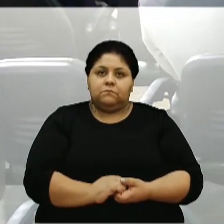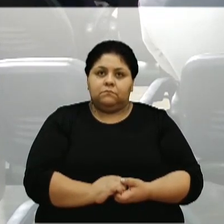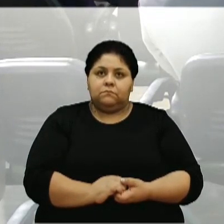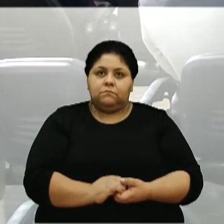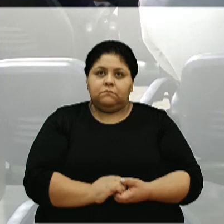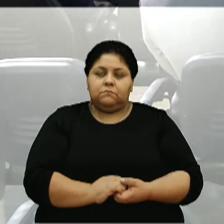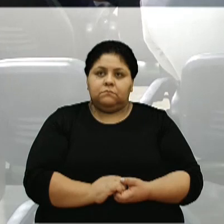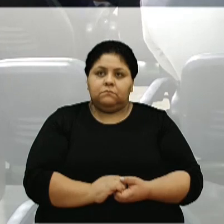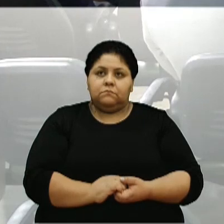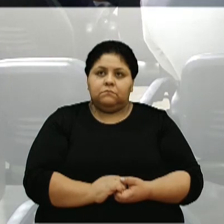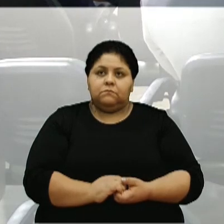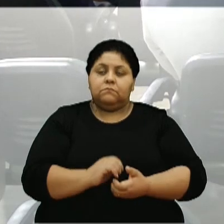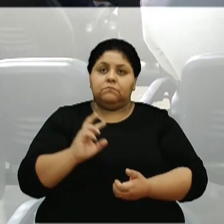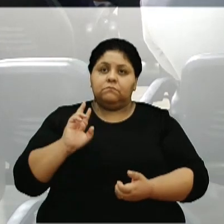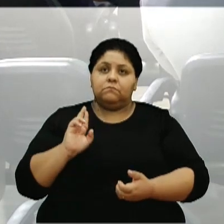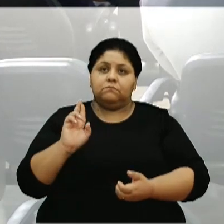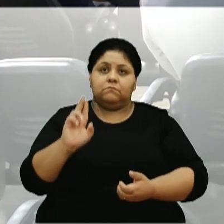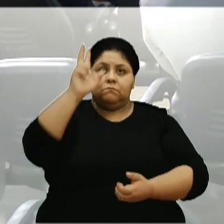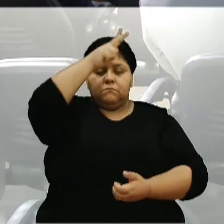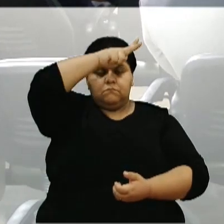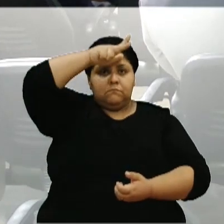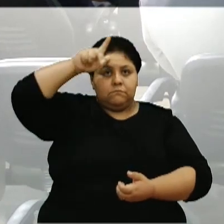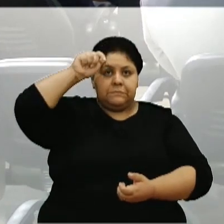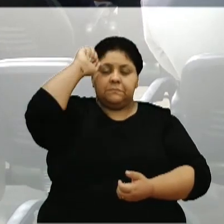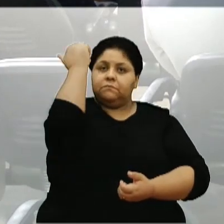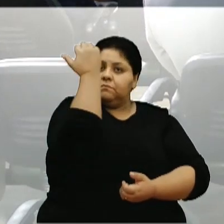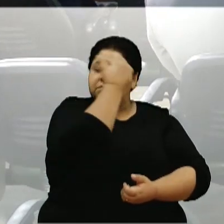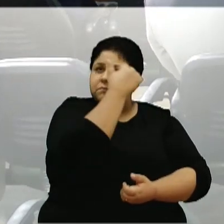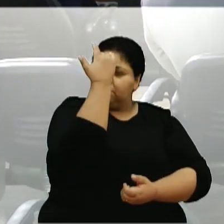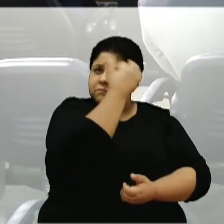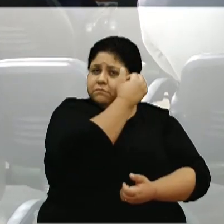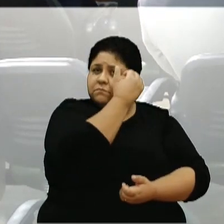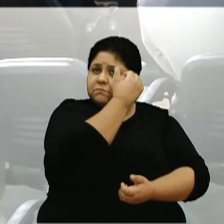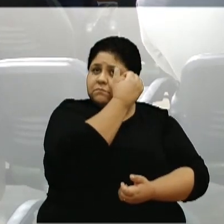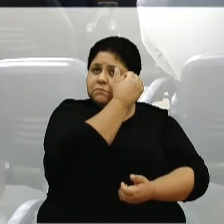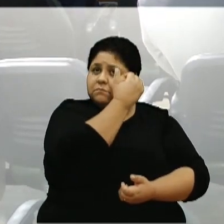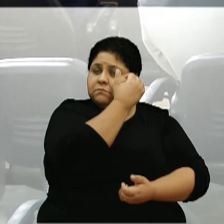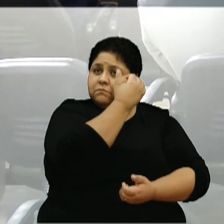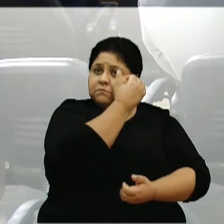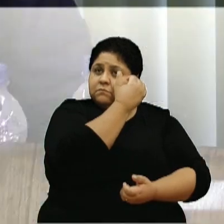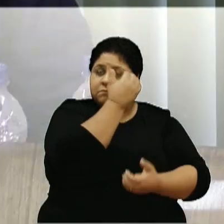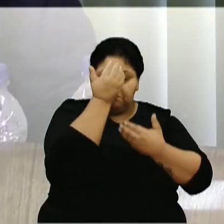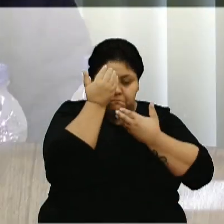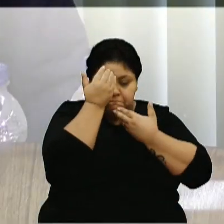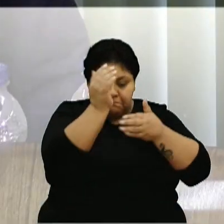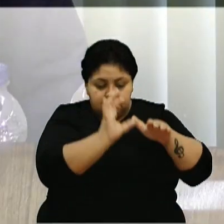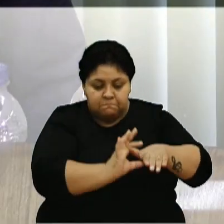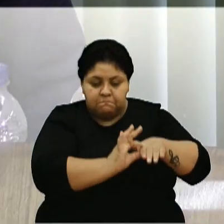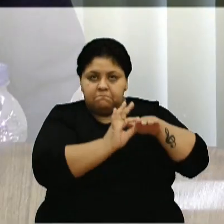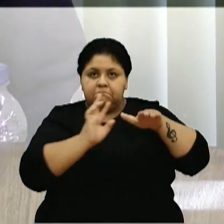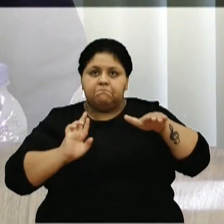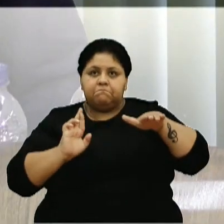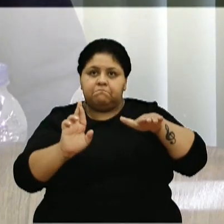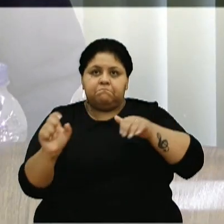Assim sendo, na pessoa do senhor prefeito municipal, Adilode Domênico, congratula as autoridades representadas do